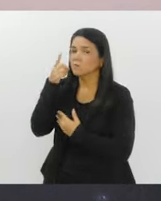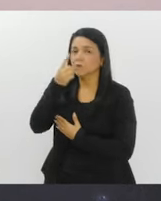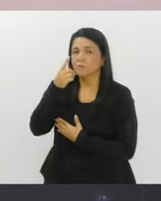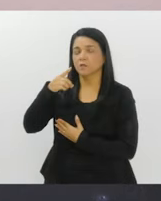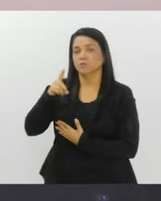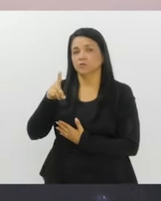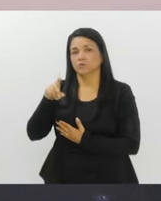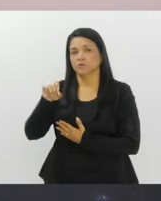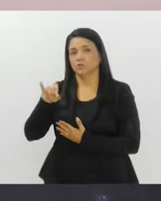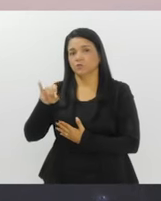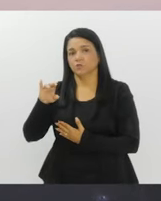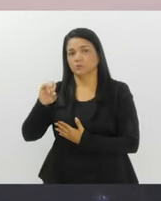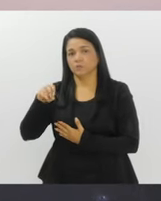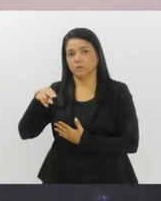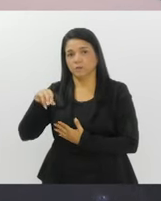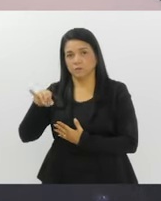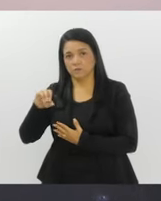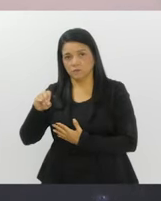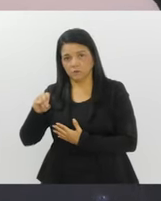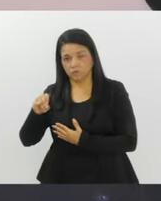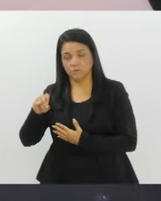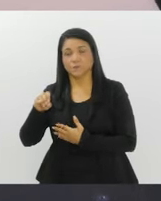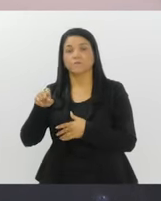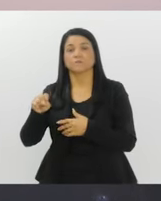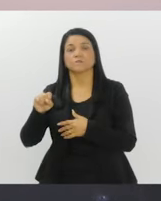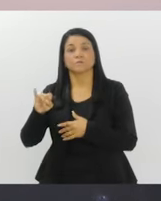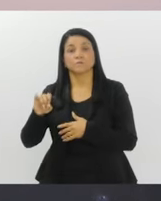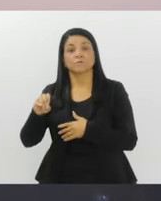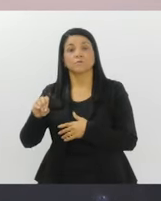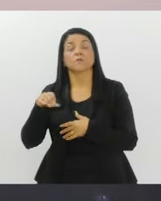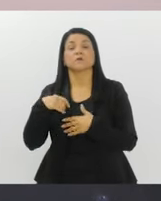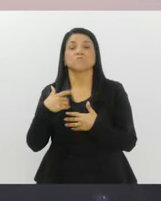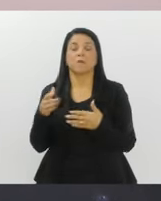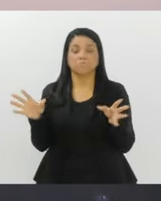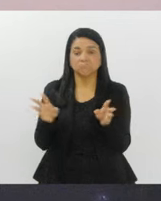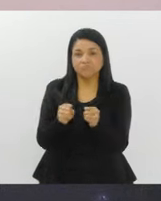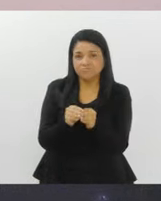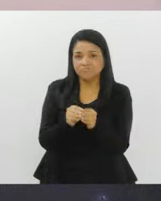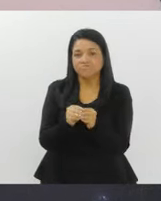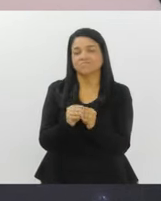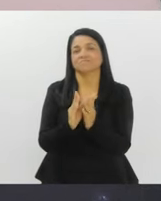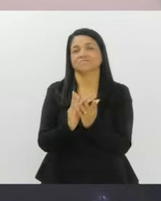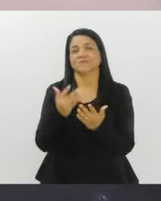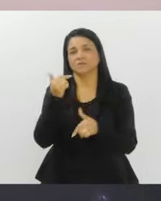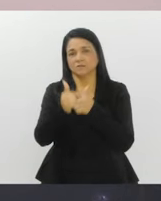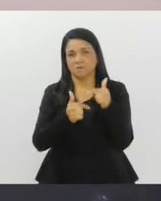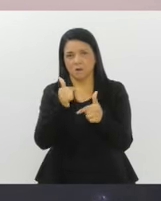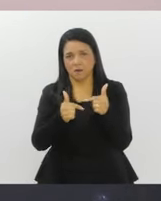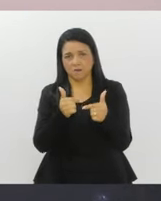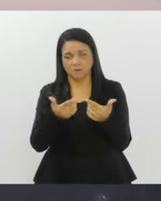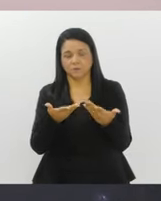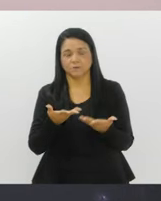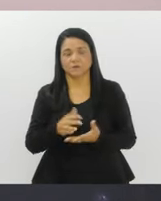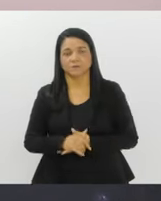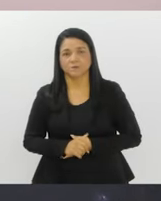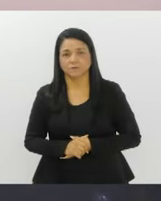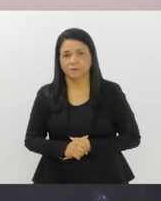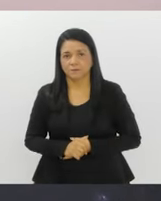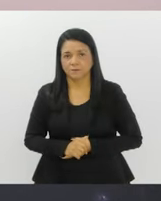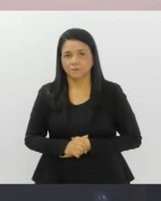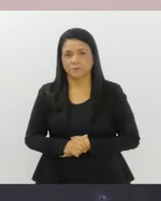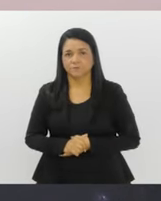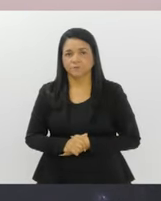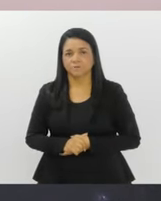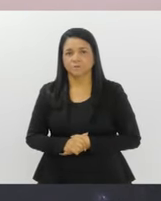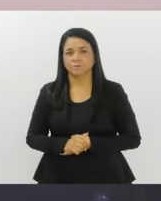Dionísio Lins se quer fazer alguma consideração final para a gente concluir os nossos trabalhos. Eu quero